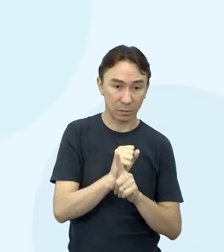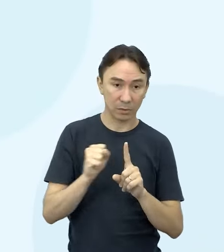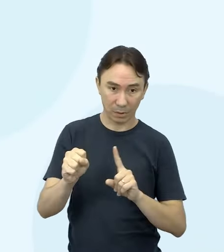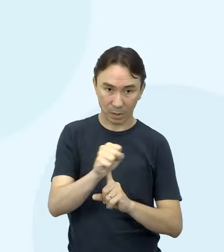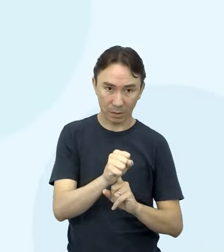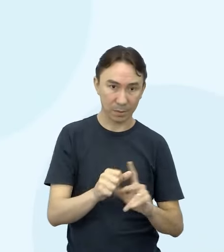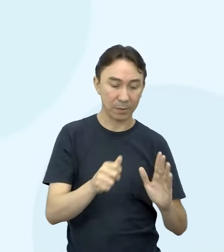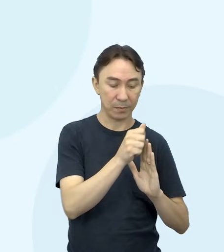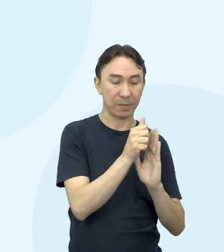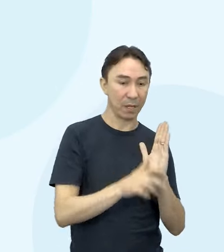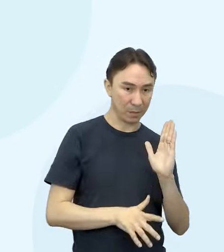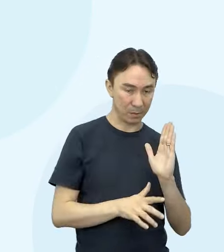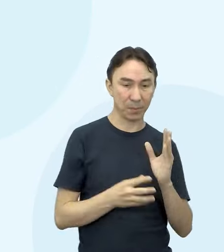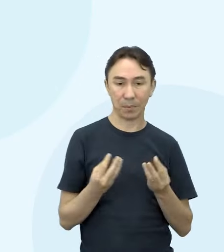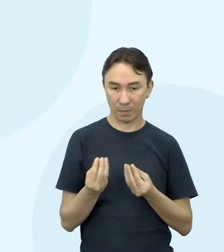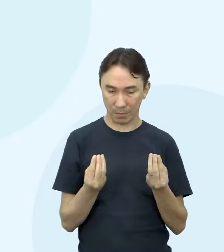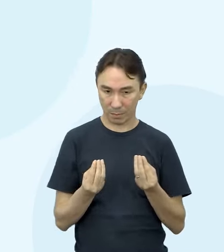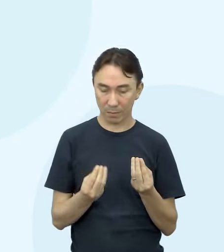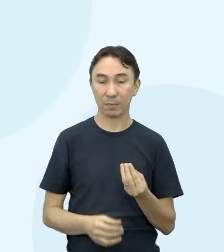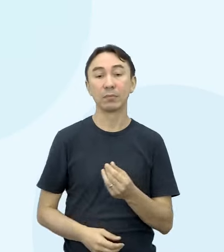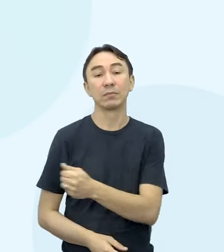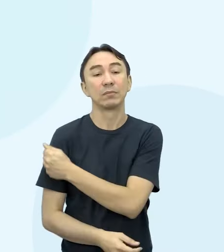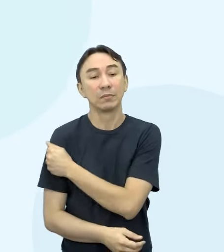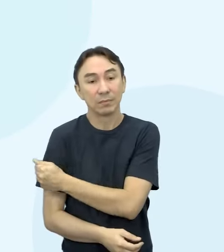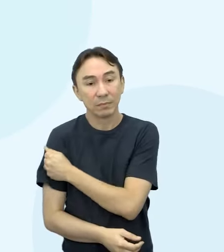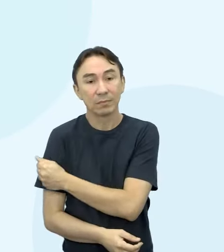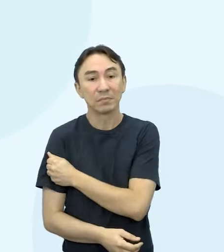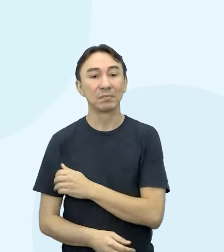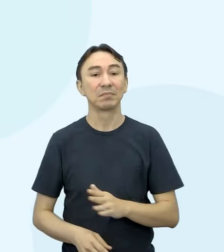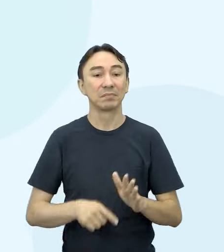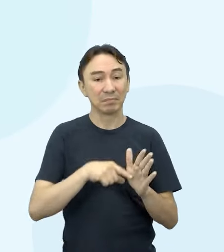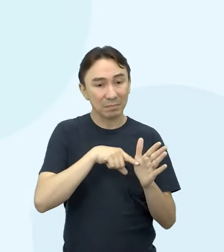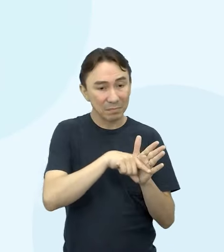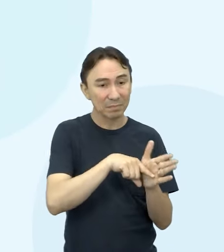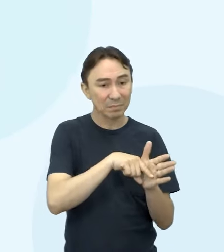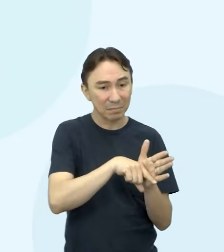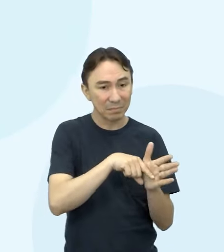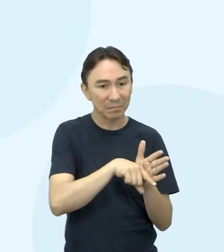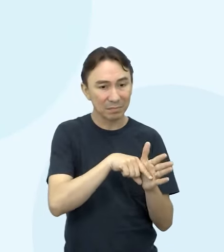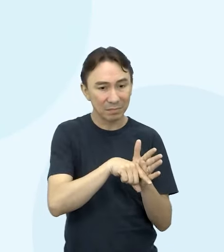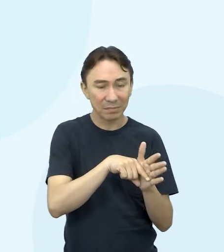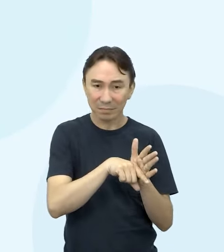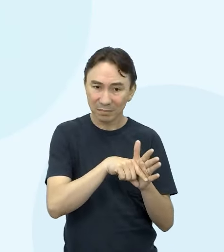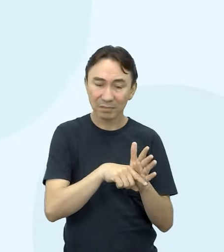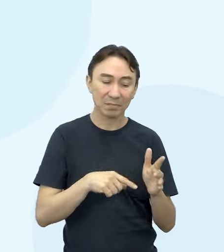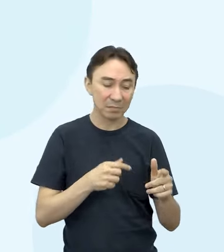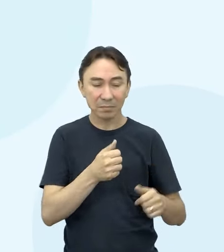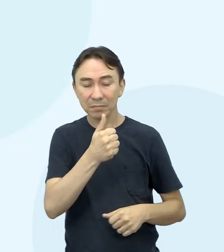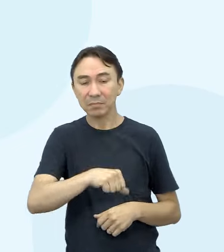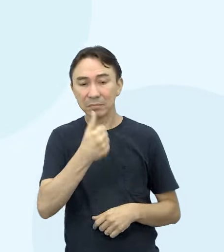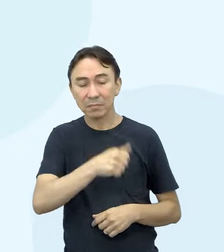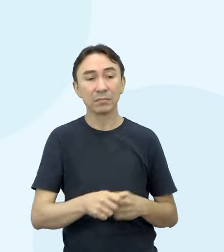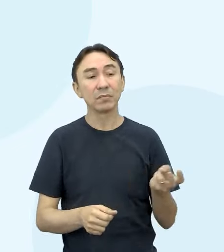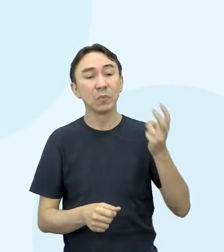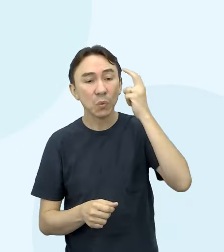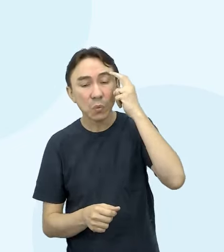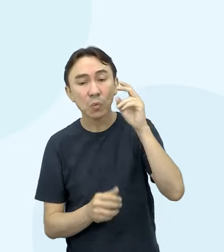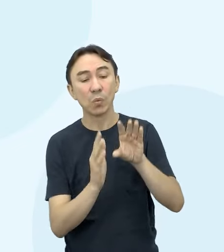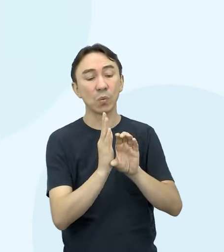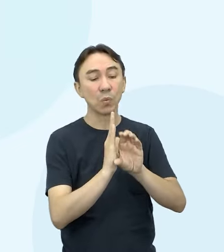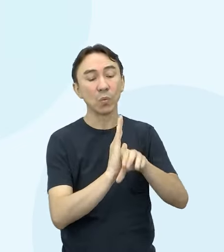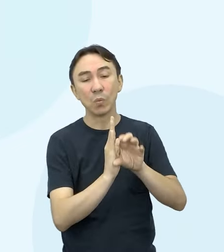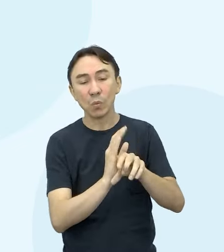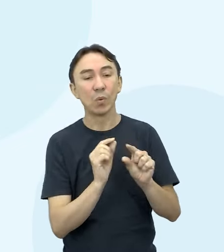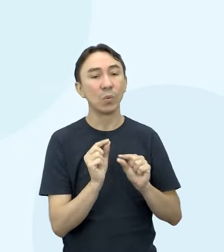né? Os estudantes pesquisam e analisam para contribuir o conceito de cultura, identificar suas características